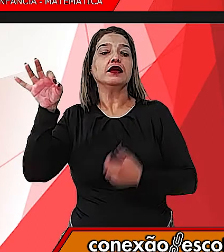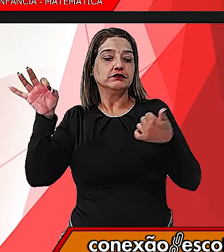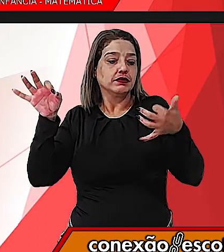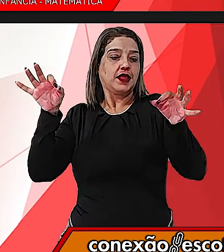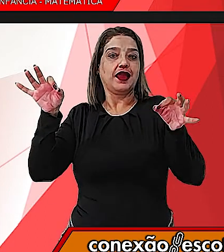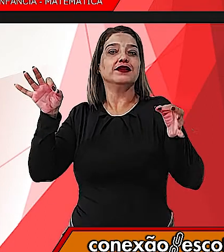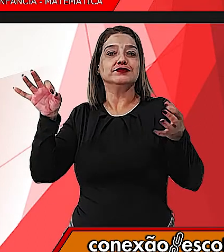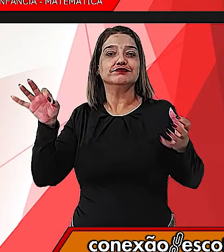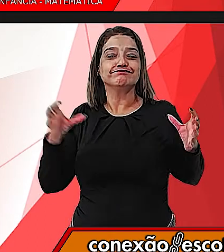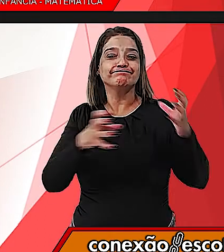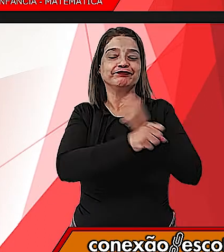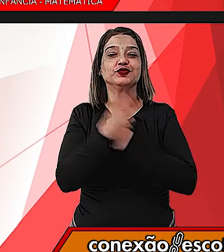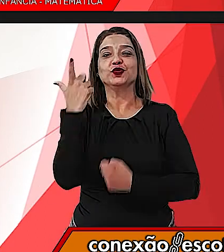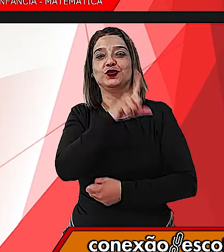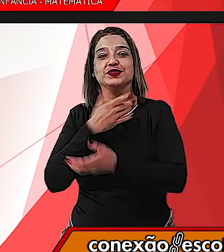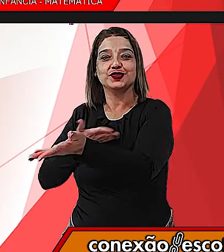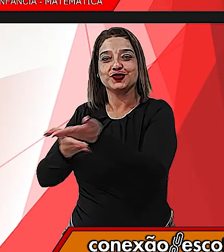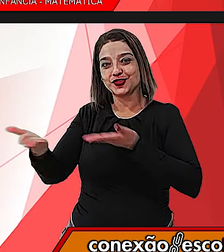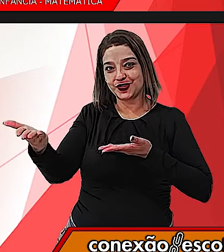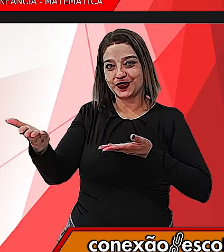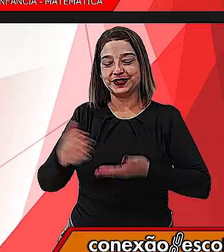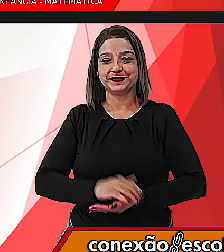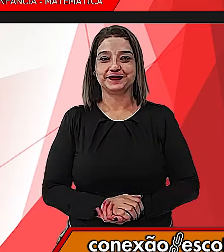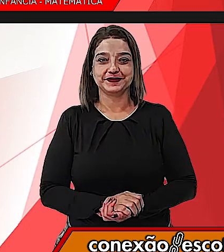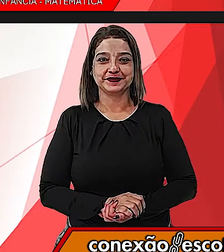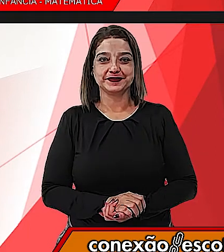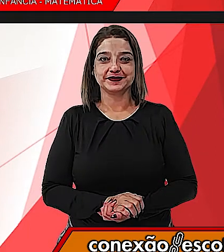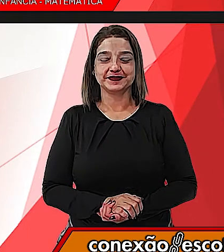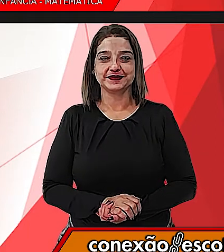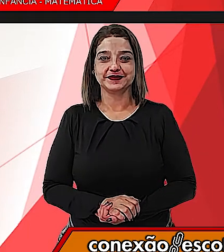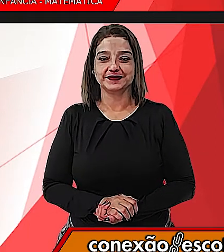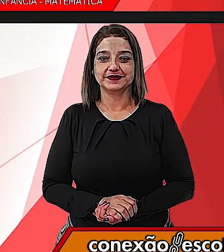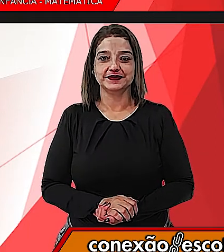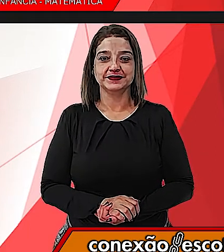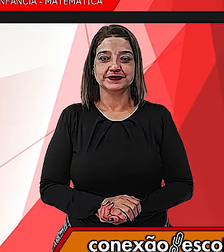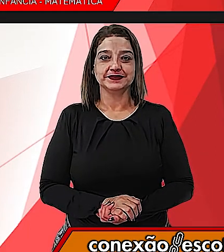R$ 100. Porque 10 vezes 10 é igual a 100.